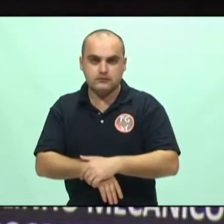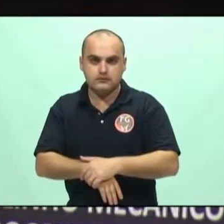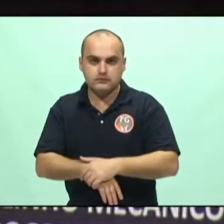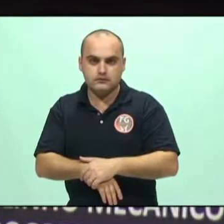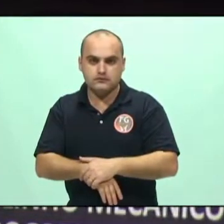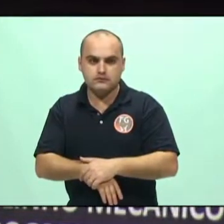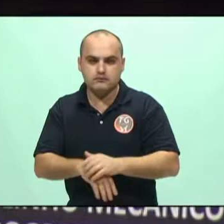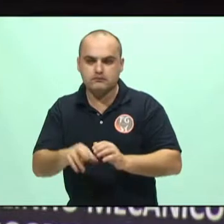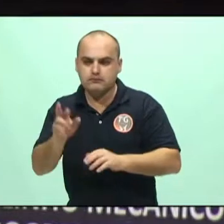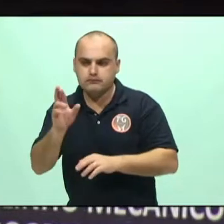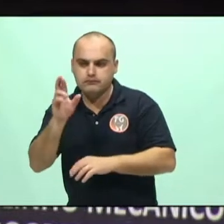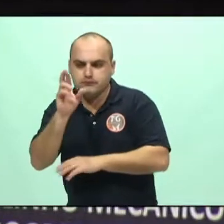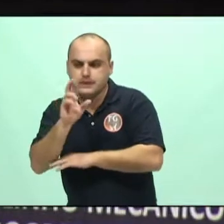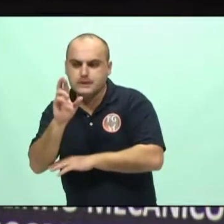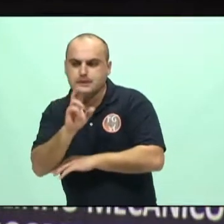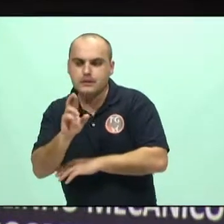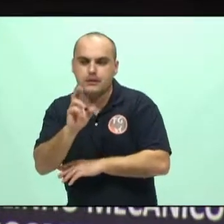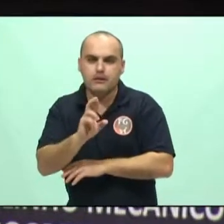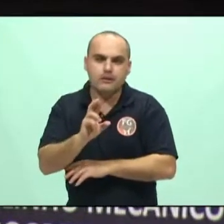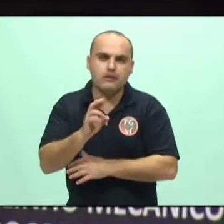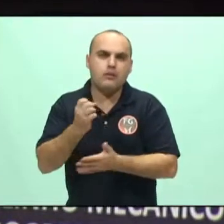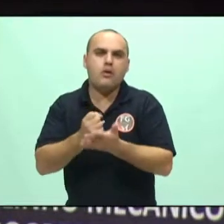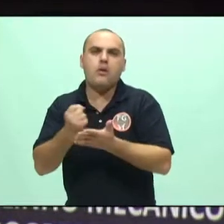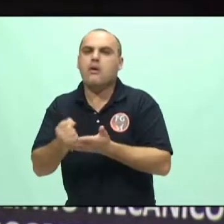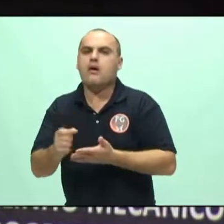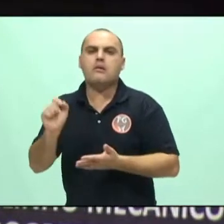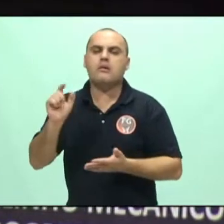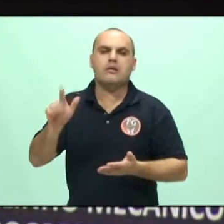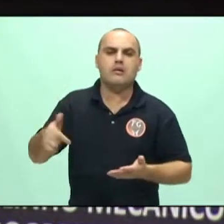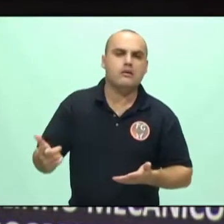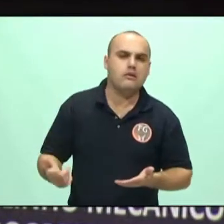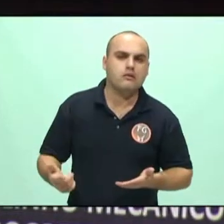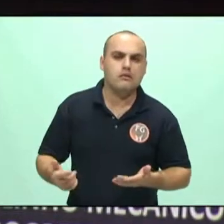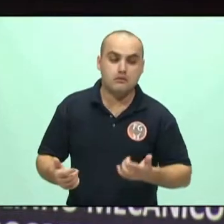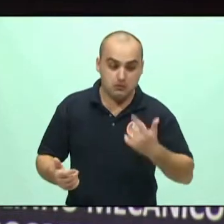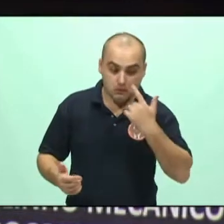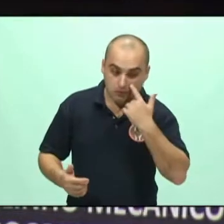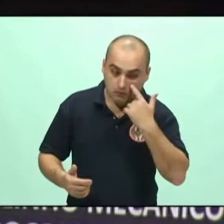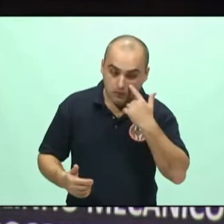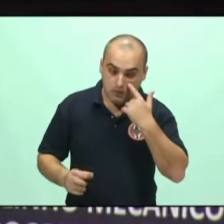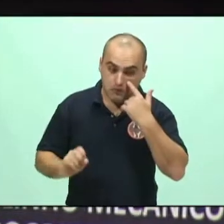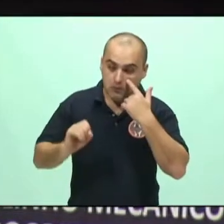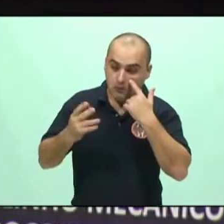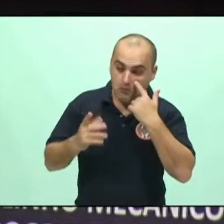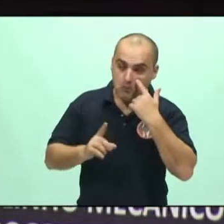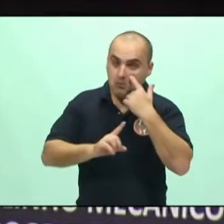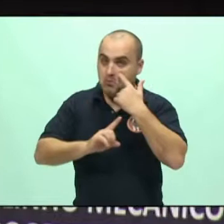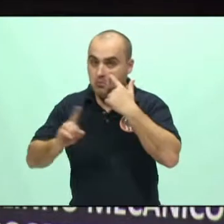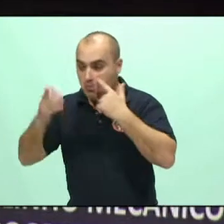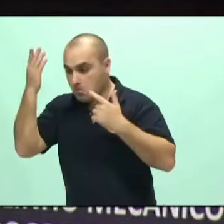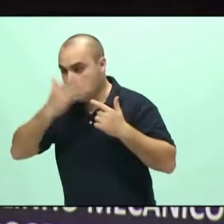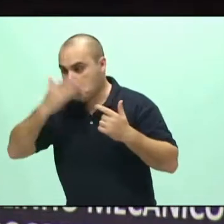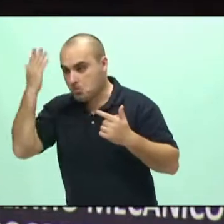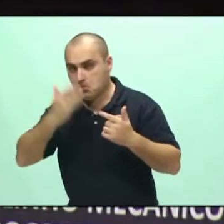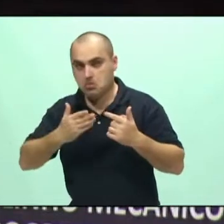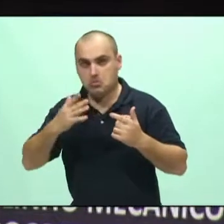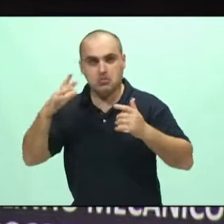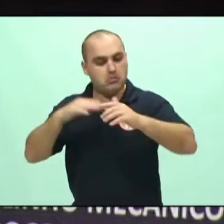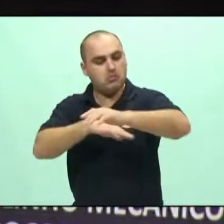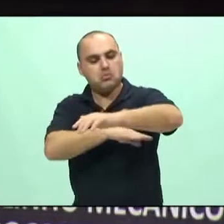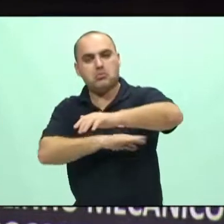quem é o fiscal do contrato e que verificou ou não verificou aquilo que tá debaixo da terra